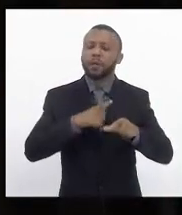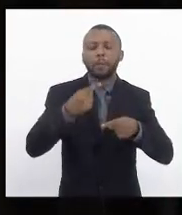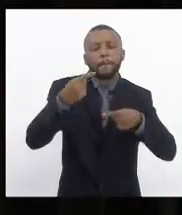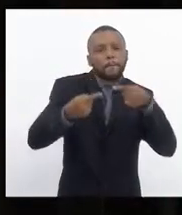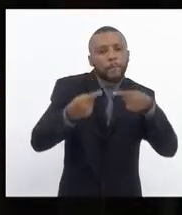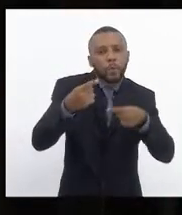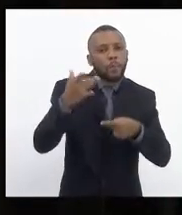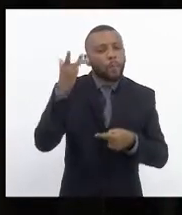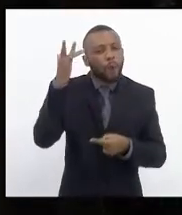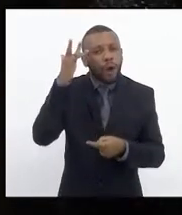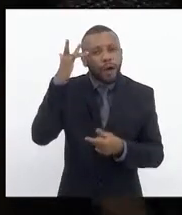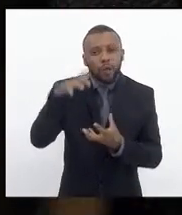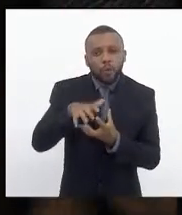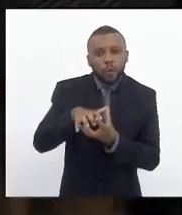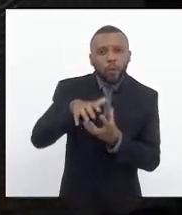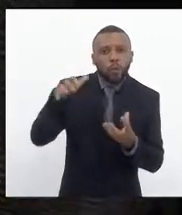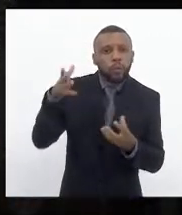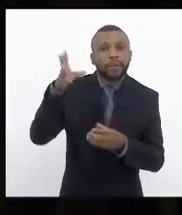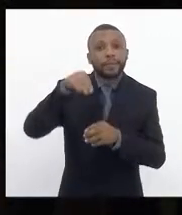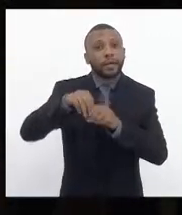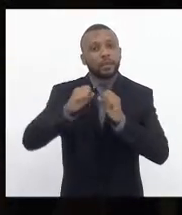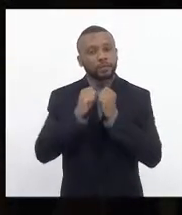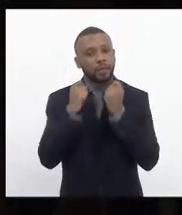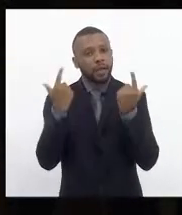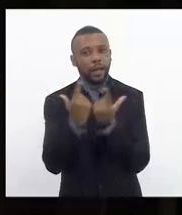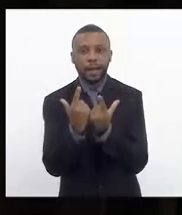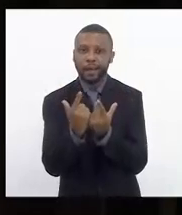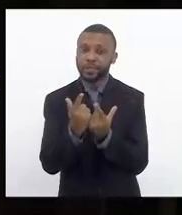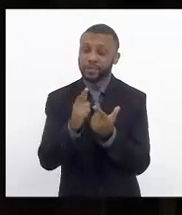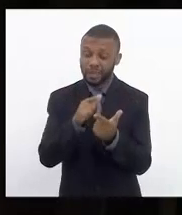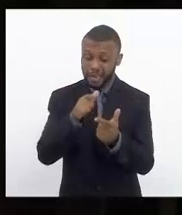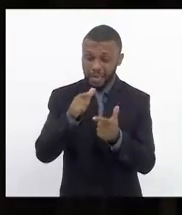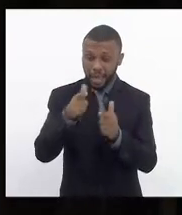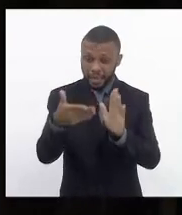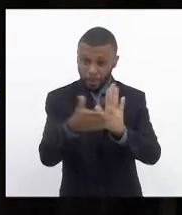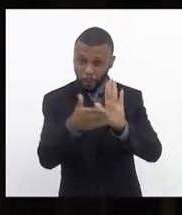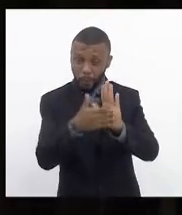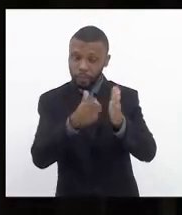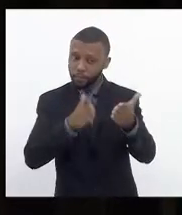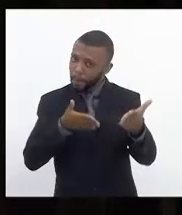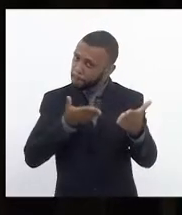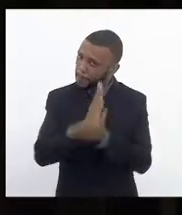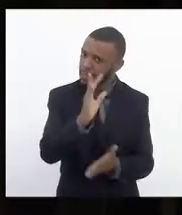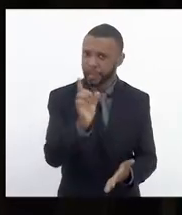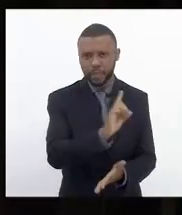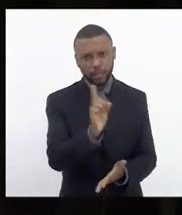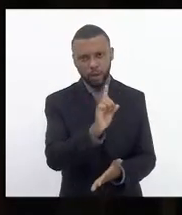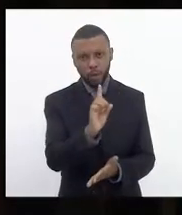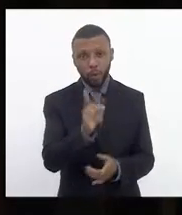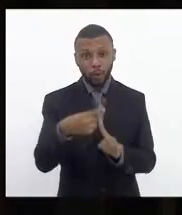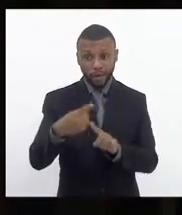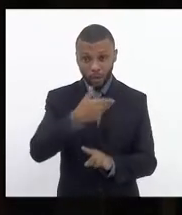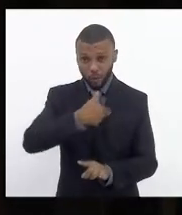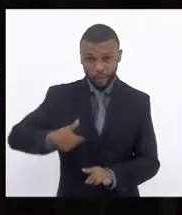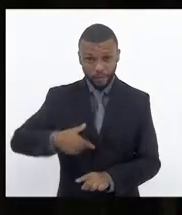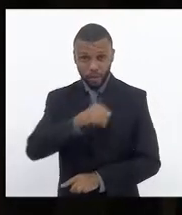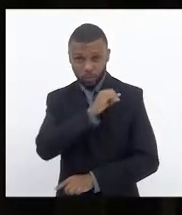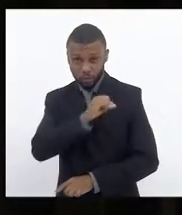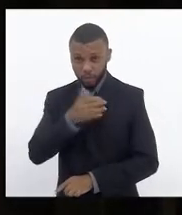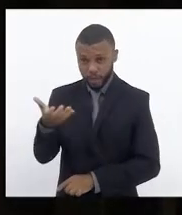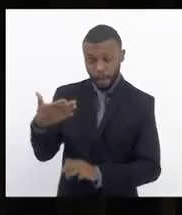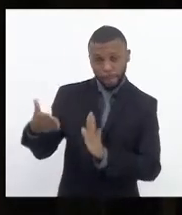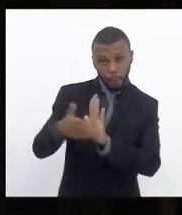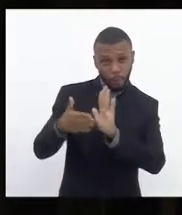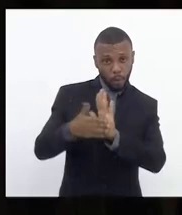muita madeira e cimento dentro dessa casa não passaram não passará por que isso que o Governo do Estado está propondo